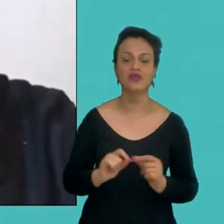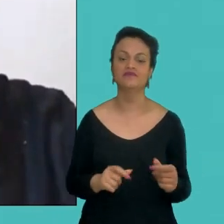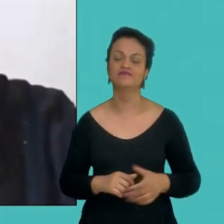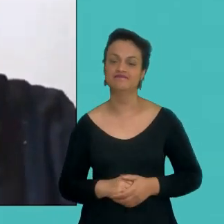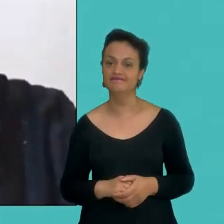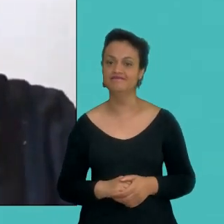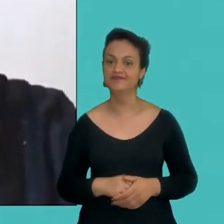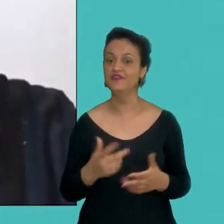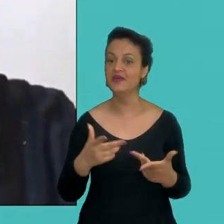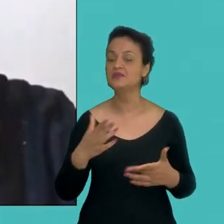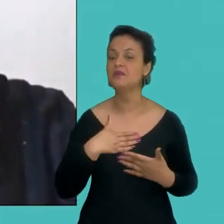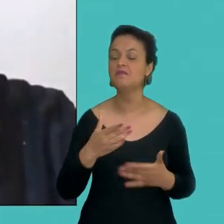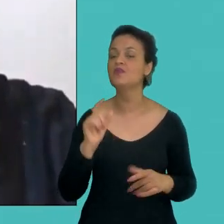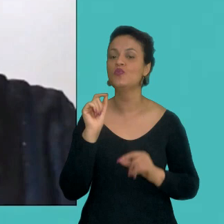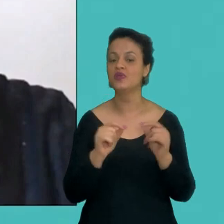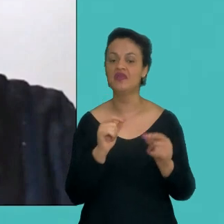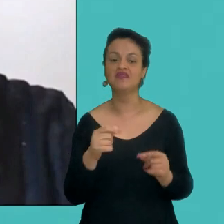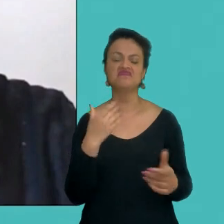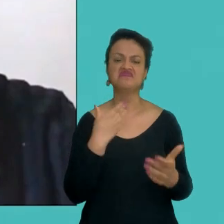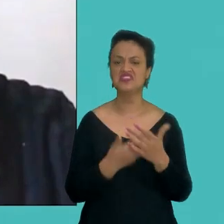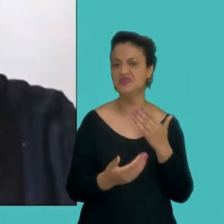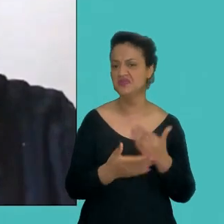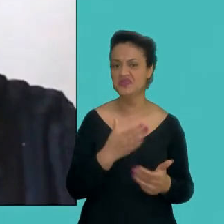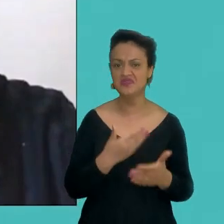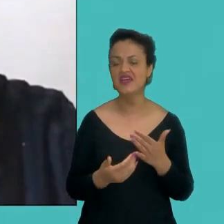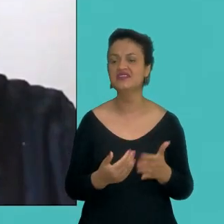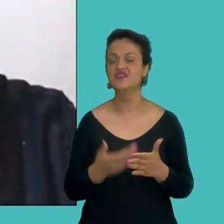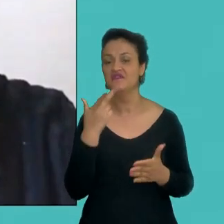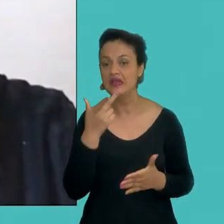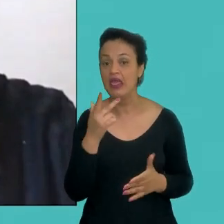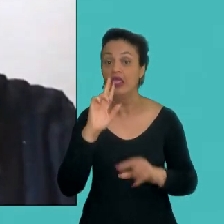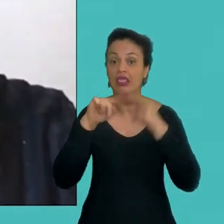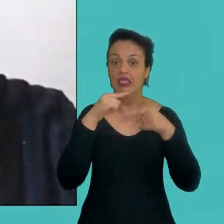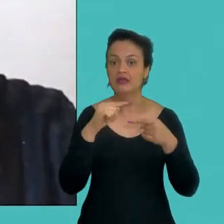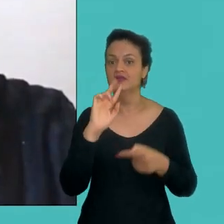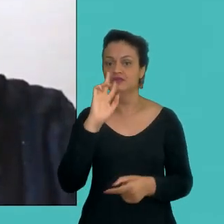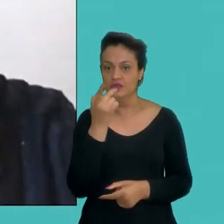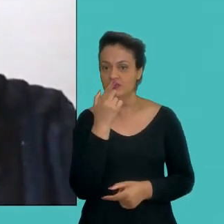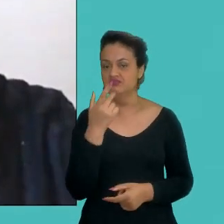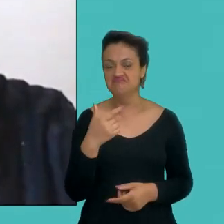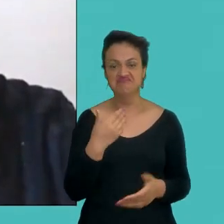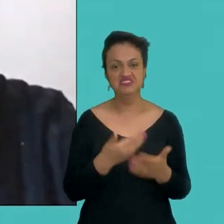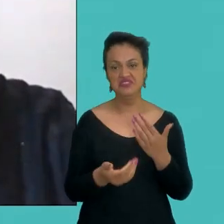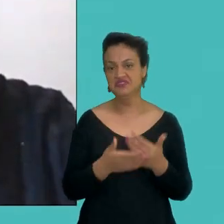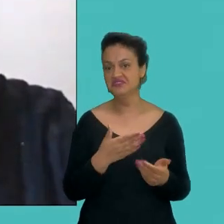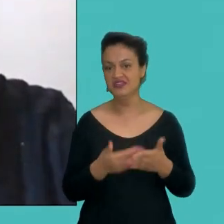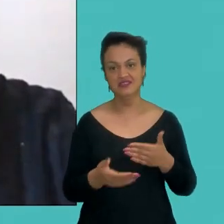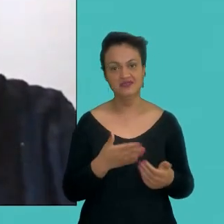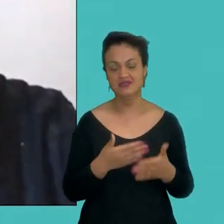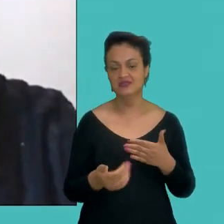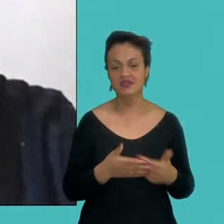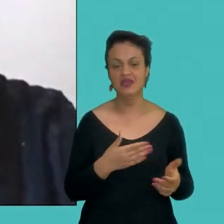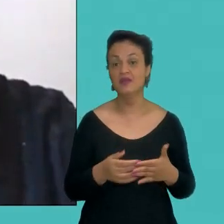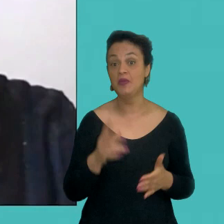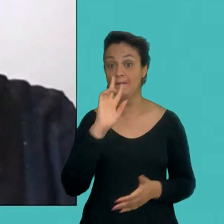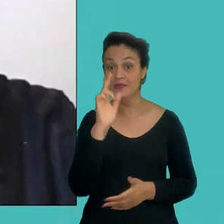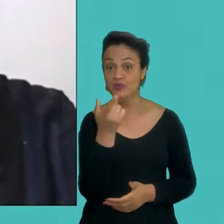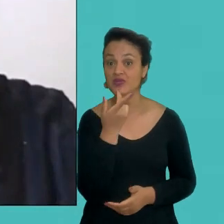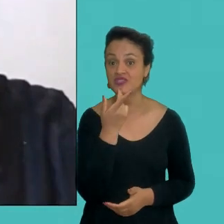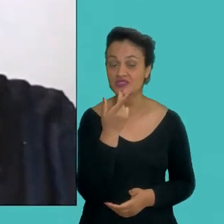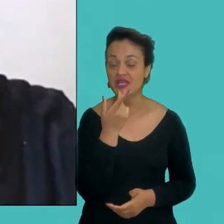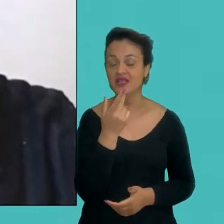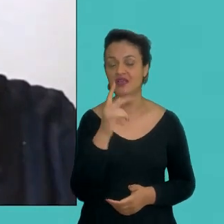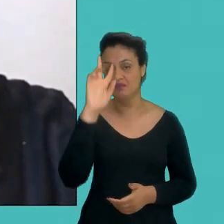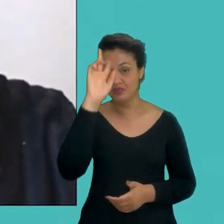política pessoal imediata. Não importa se ele tiver que se desmentir. Até porque o público considera que o